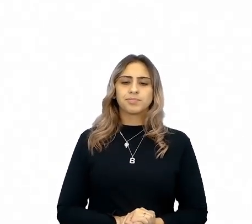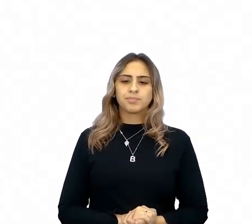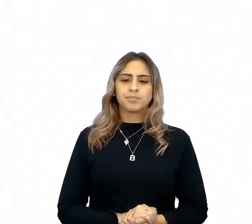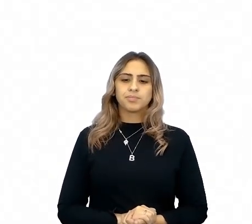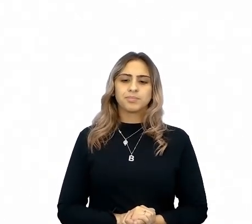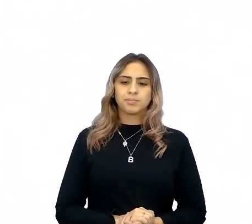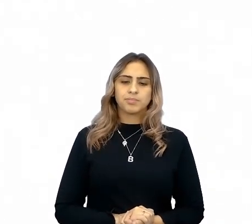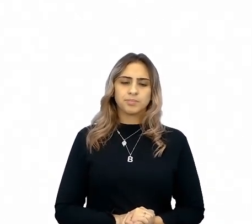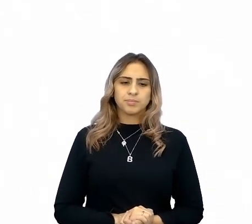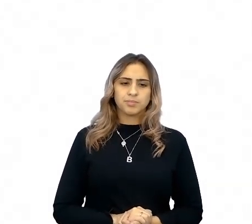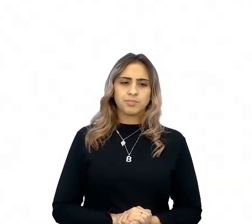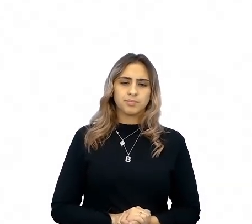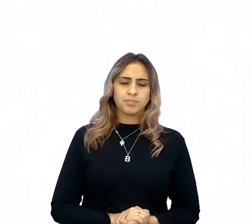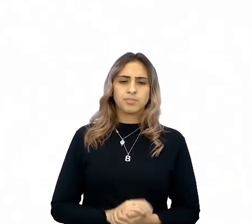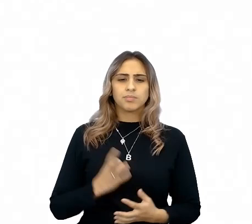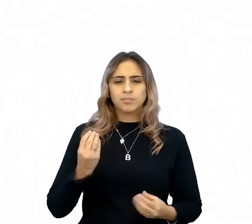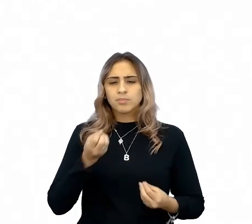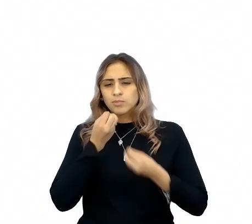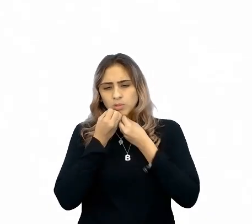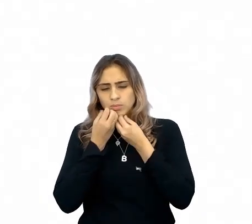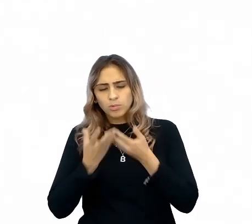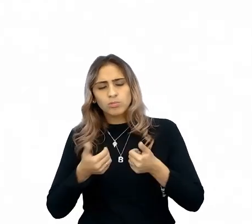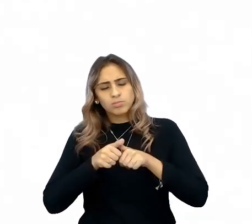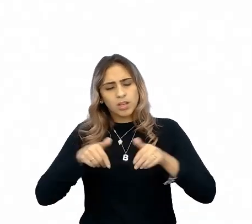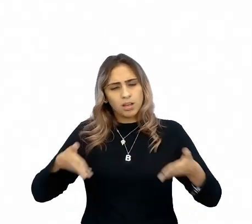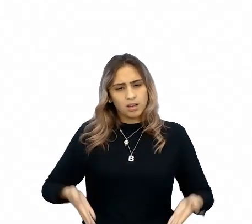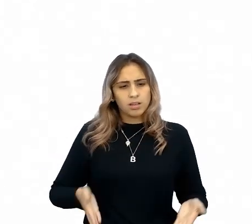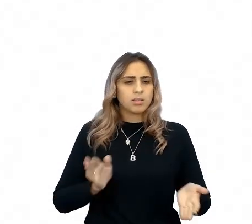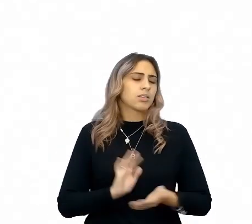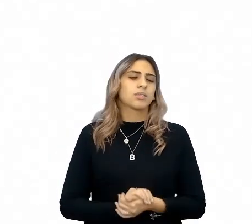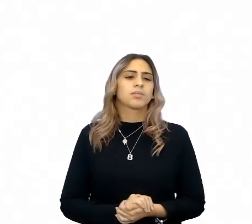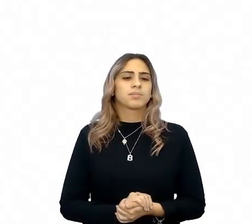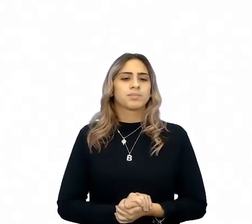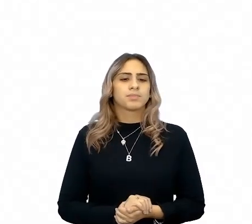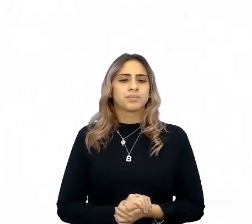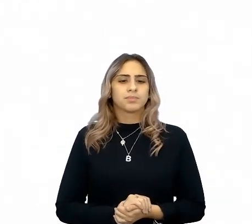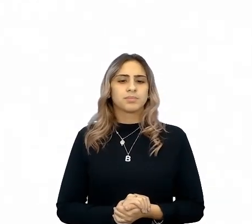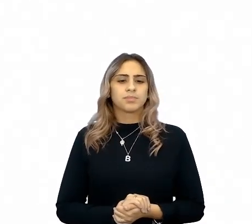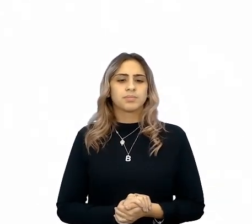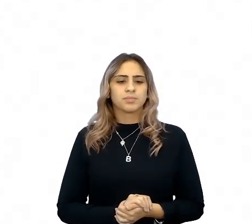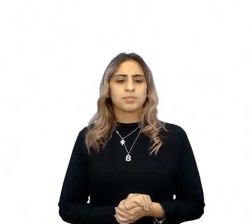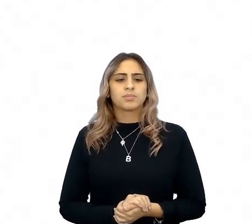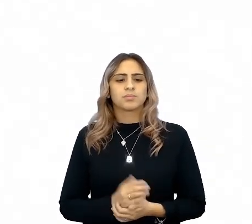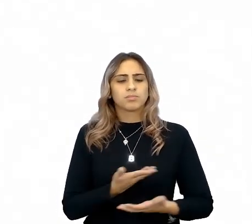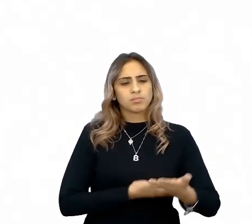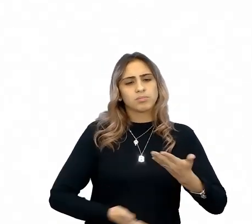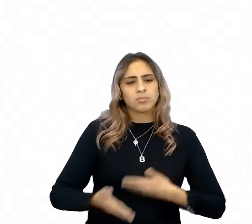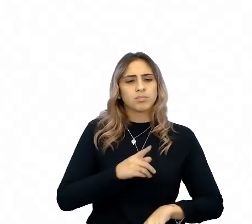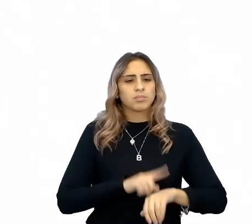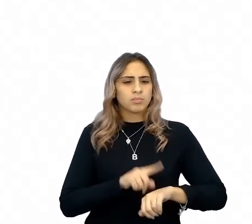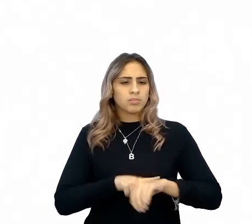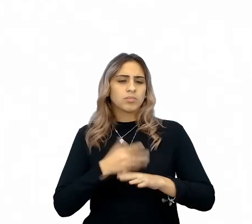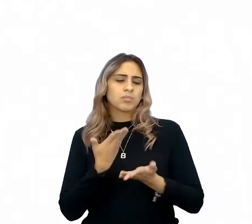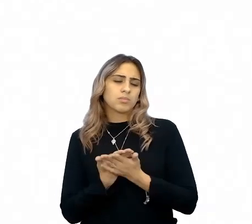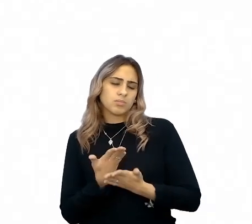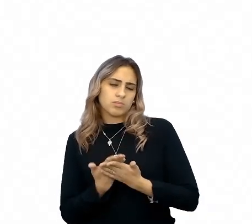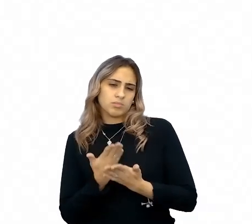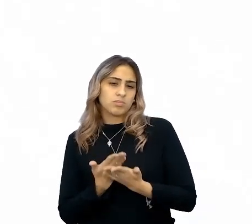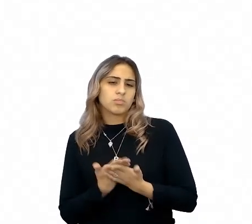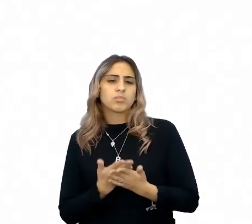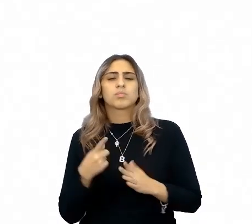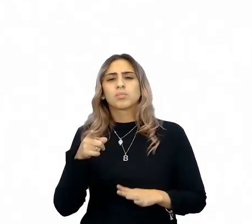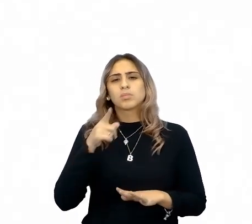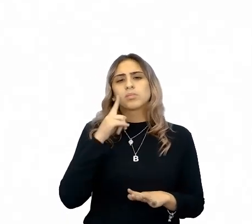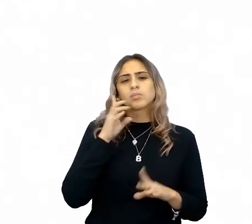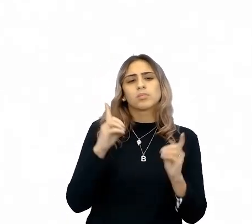quero dizer para vocês que foi muito bom estar aqui, compartilhando esse momento de estudo,